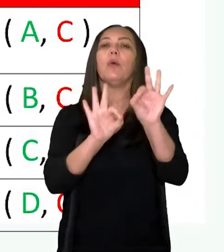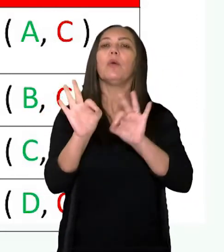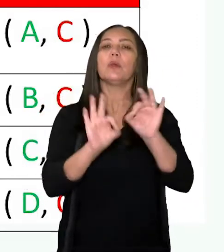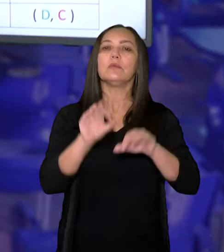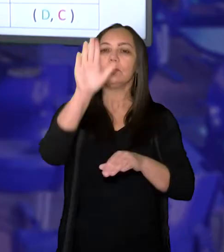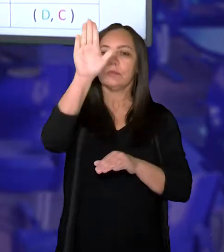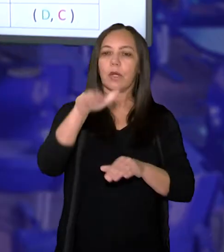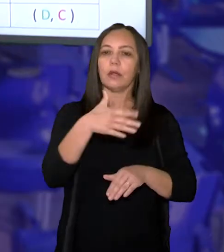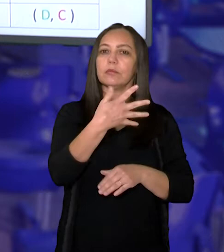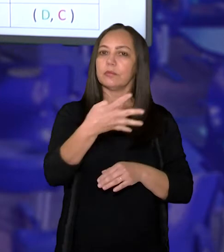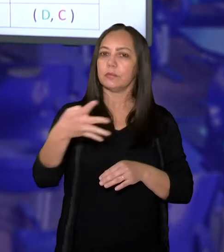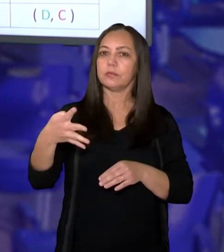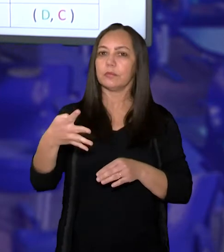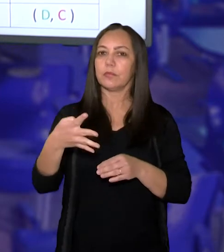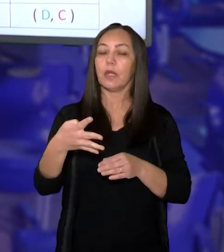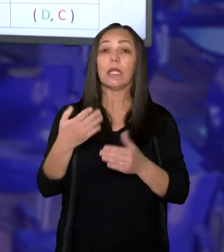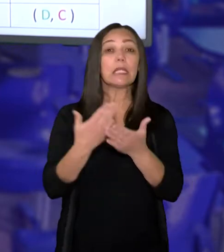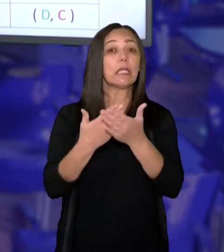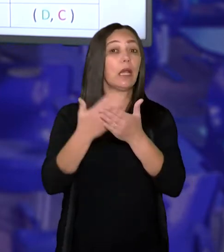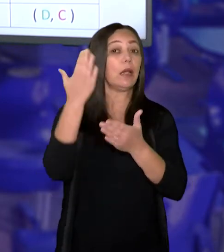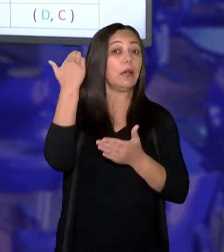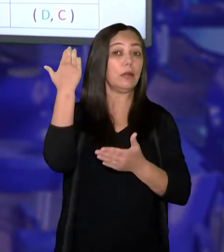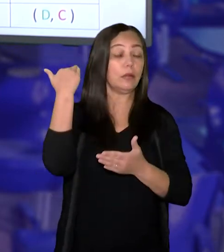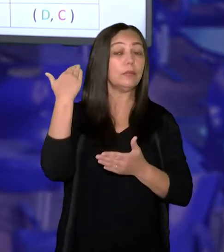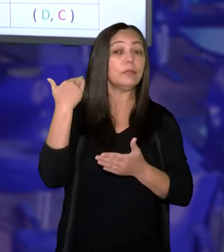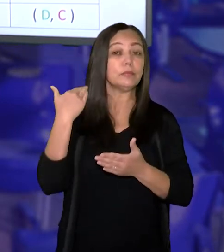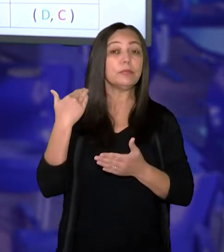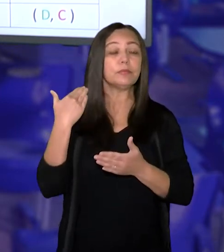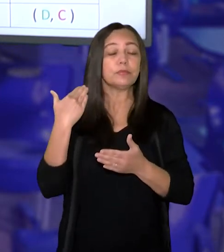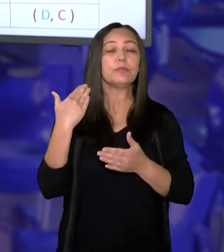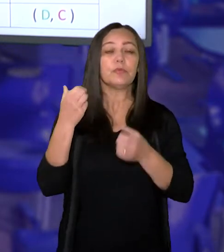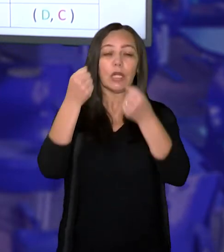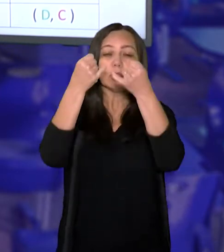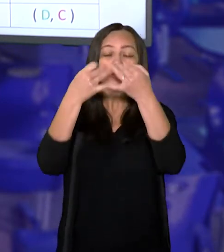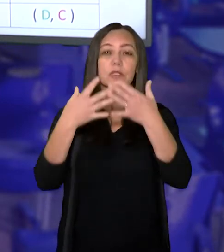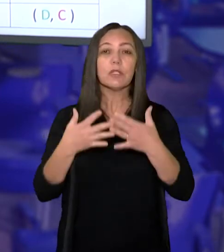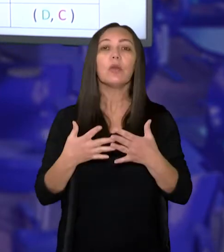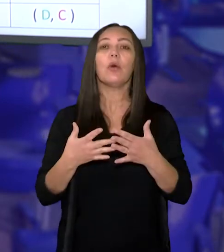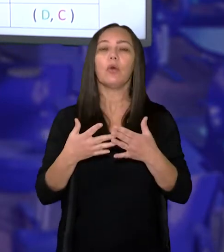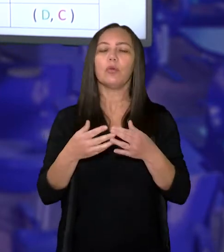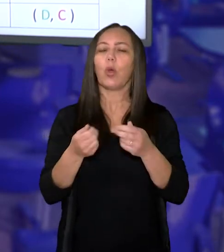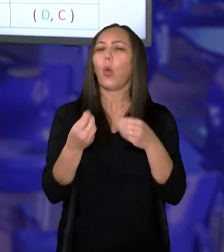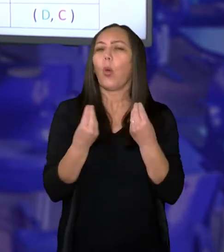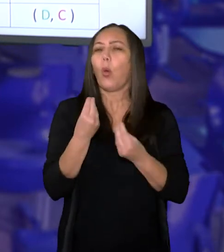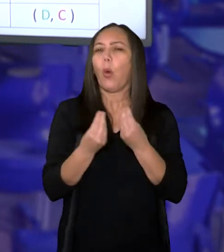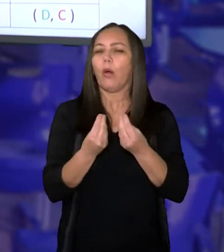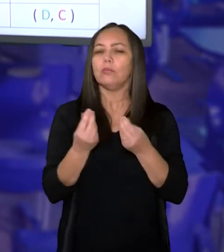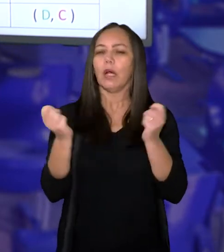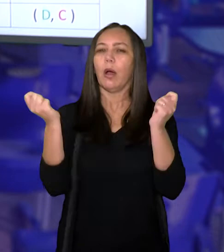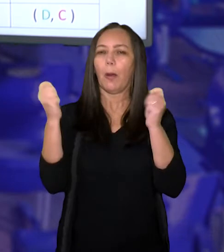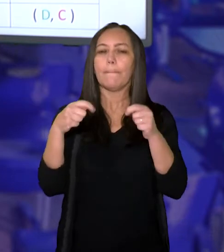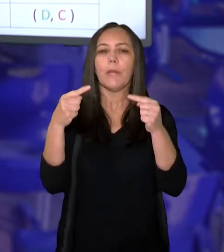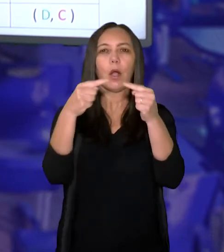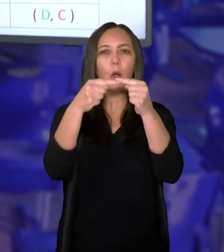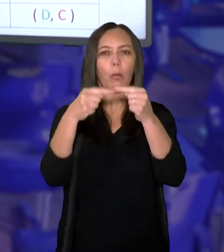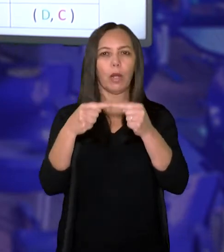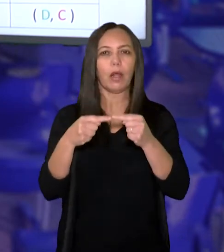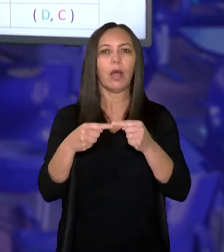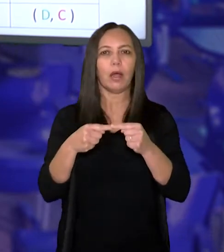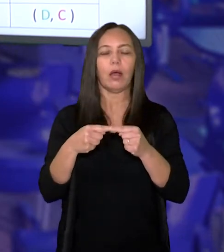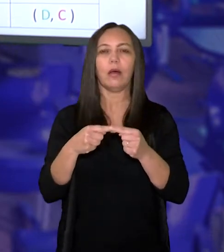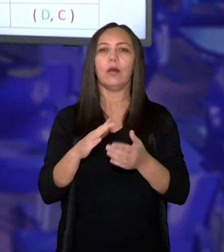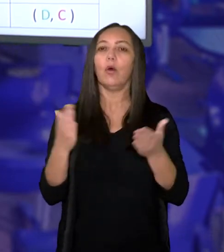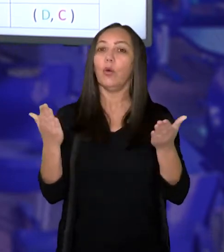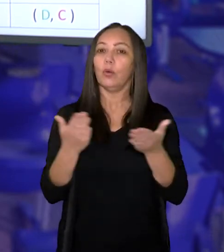organizar a tabela. Percebeu que na aula anterior nós estávamos falando da árvore de possibilidades. Hoje